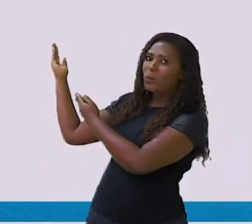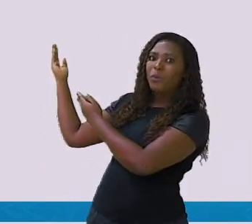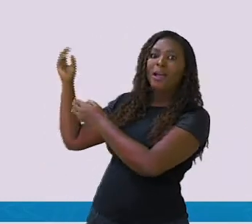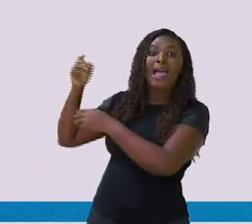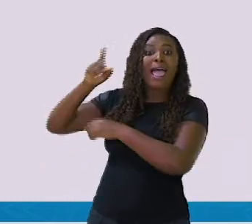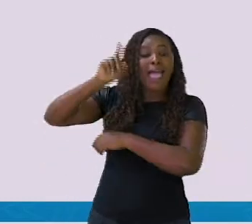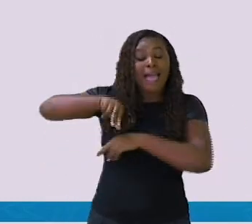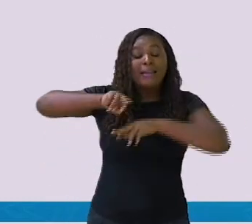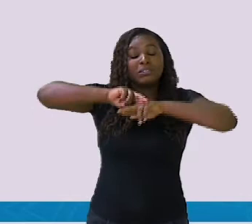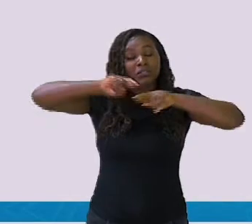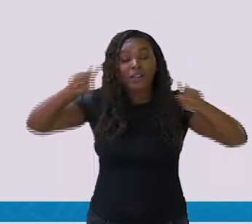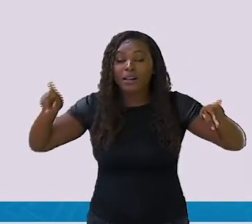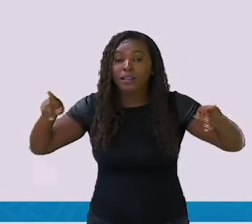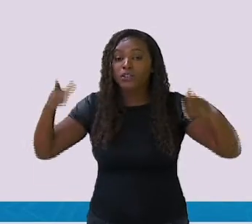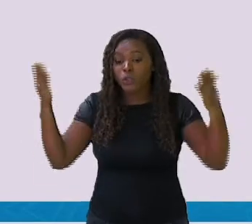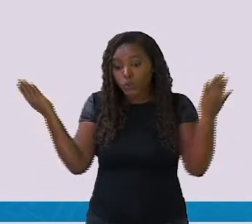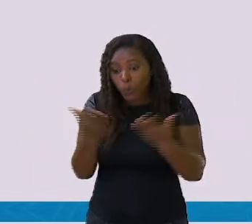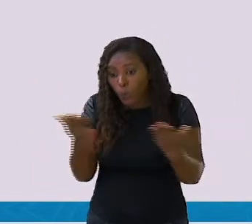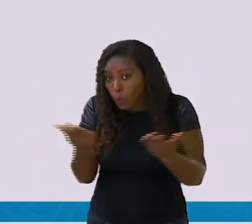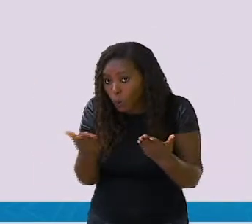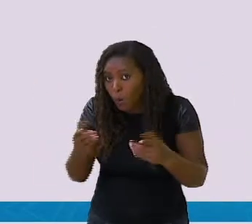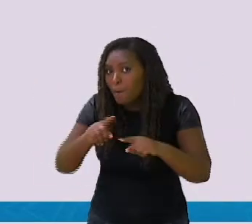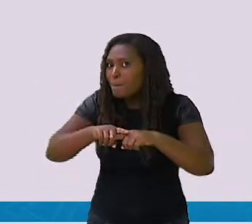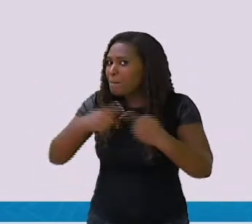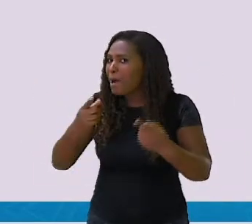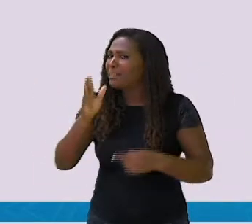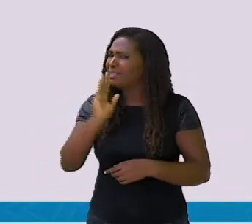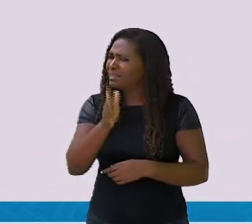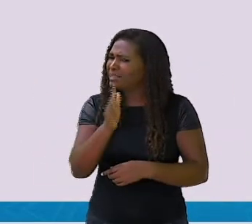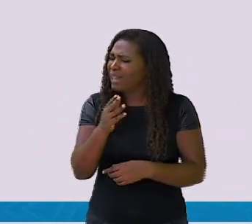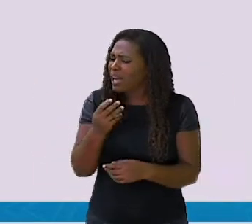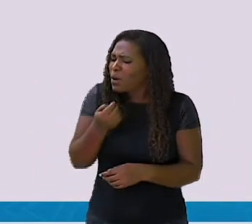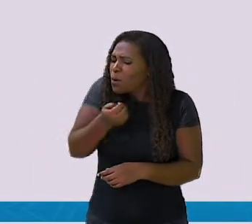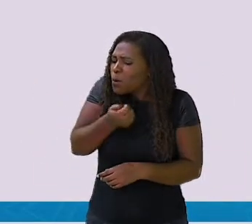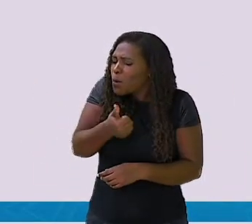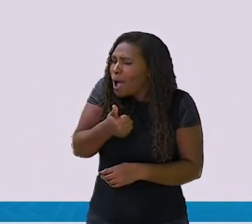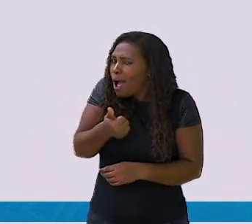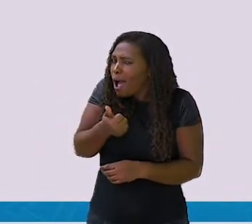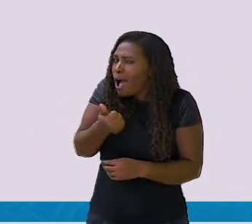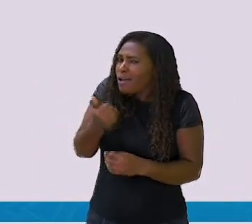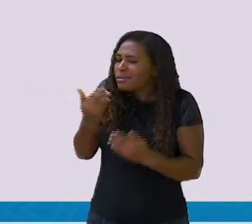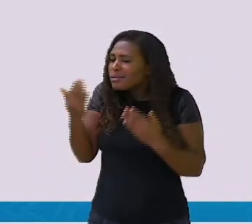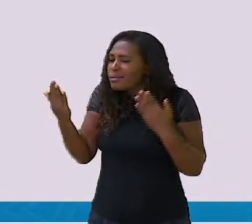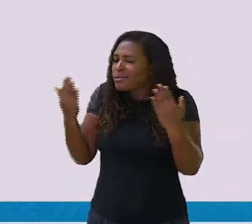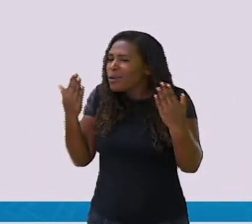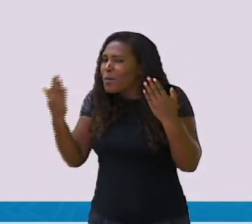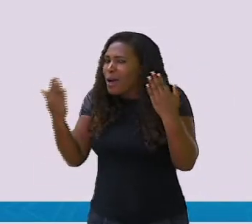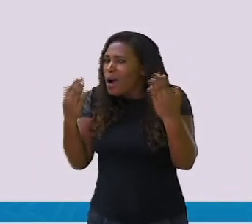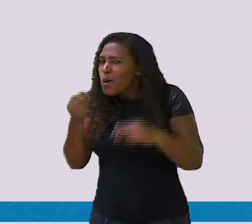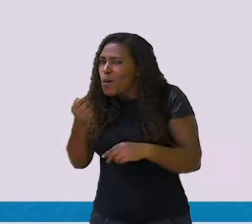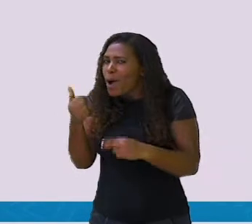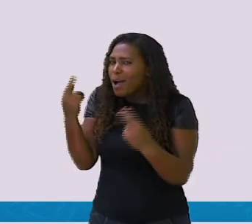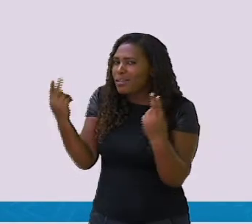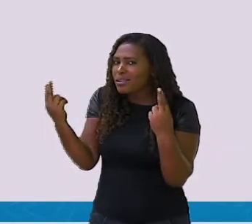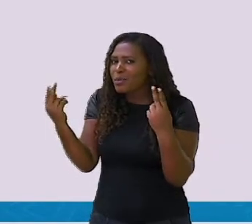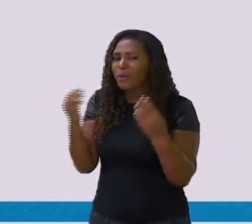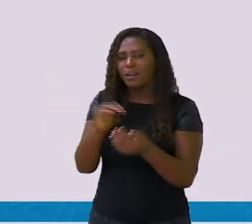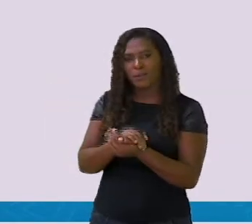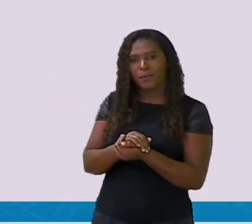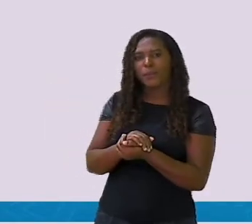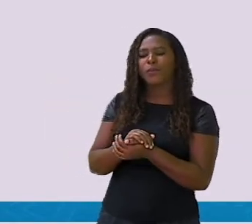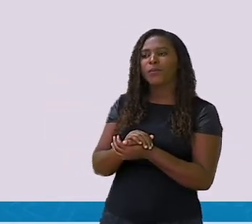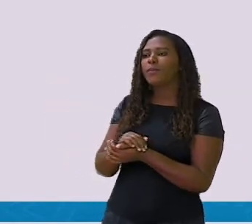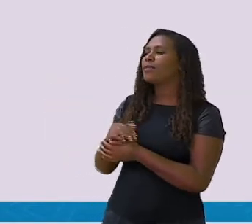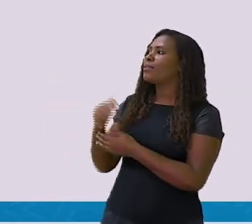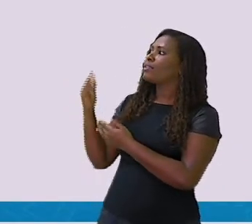do contexto escolar, a gente já tinha alguma coisa parecida aí, nessa vivência, né?